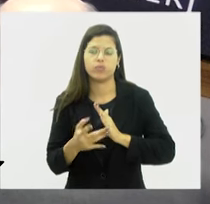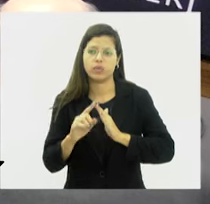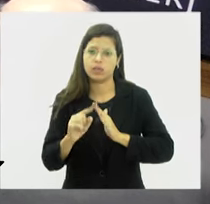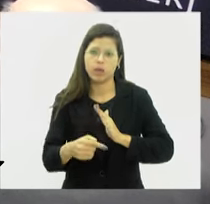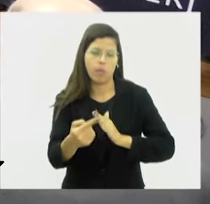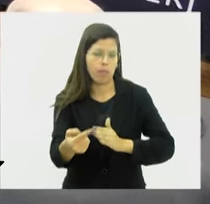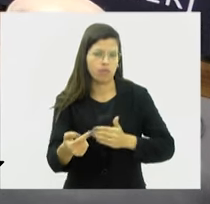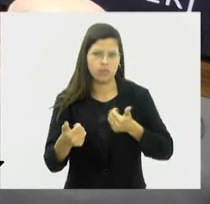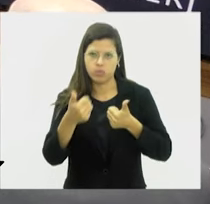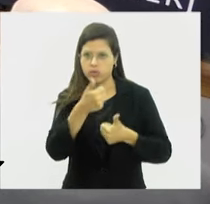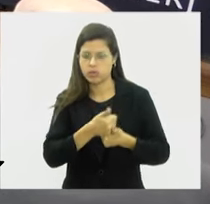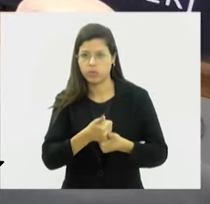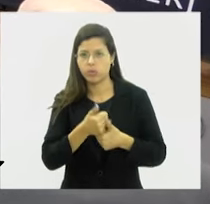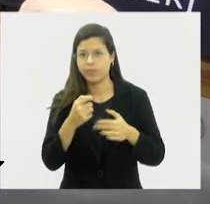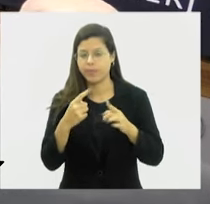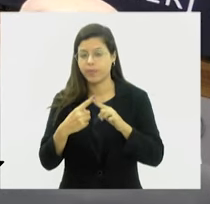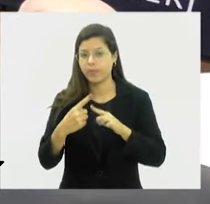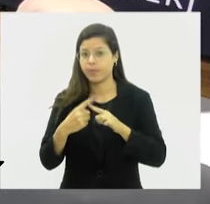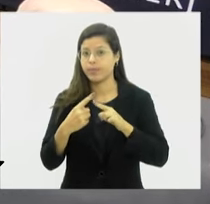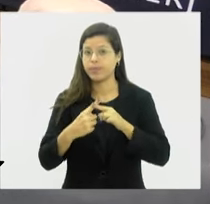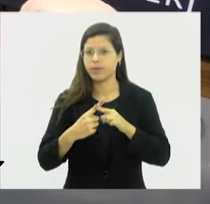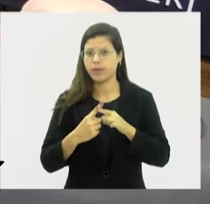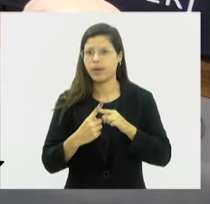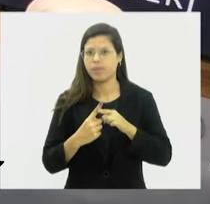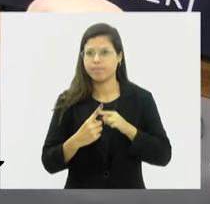Até porque, salvo engano,